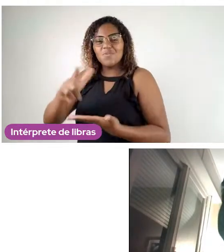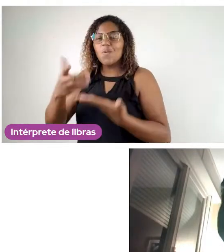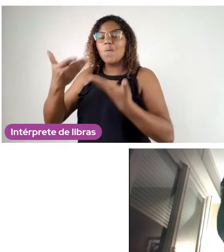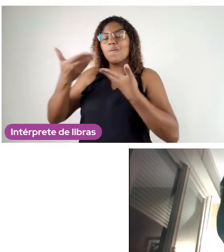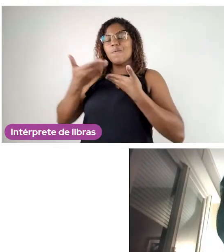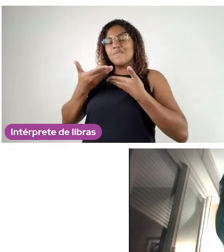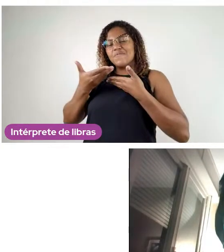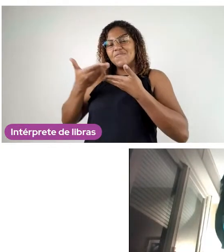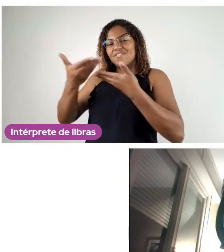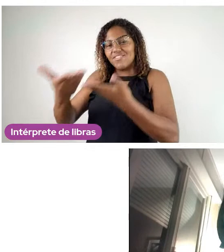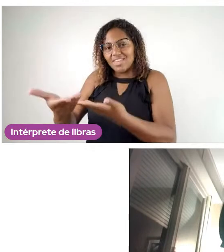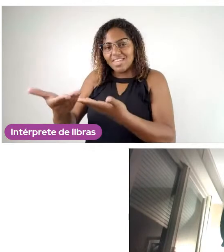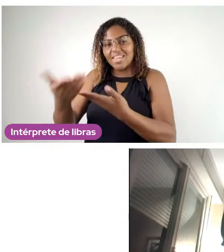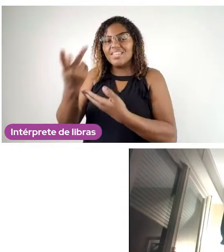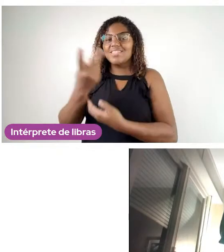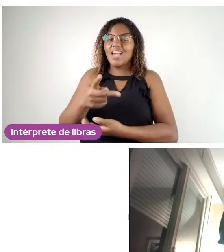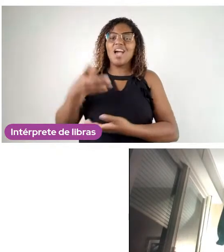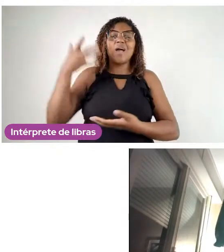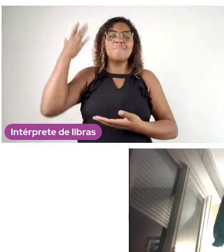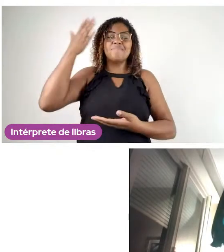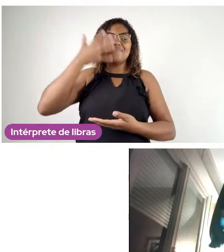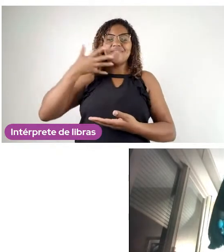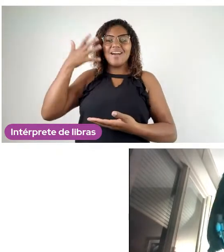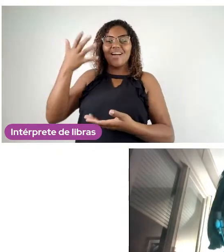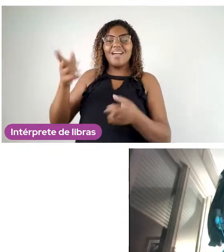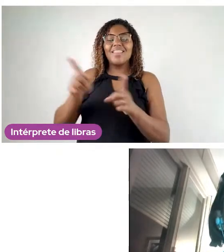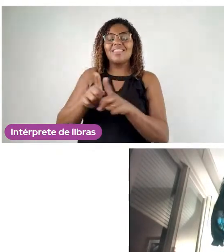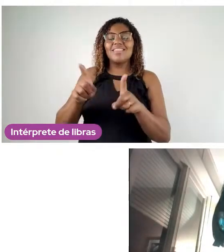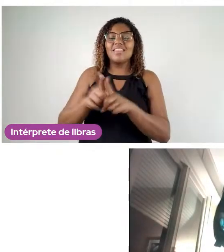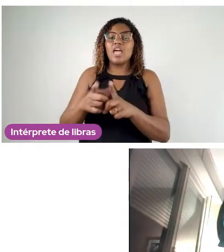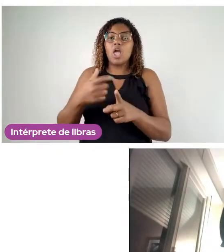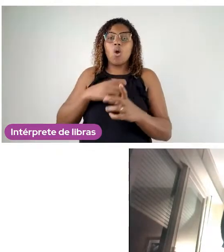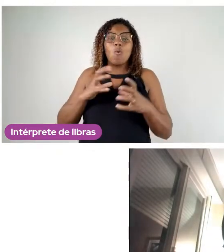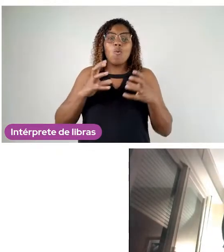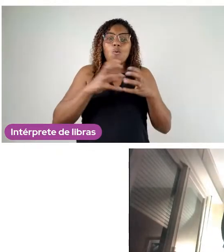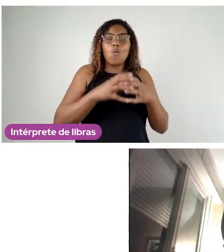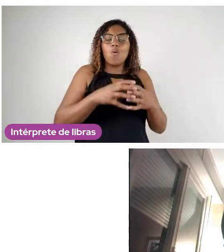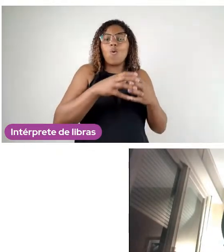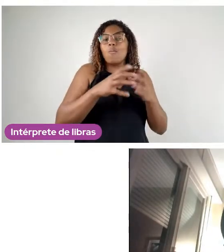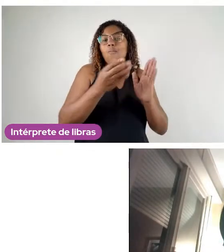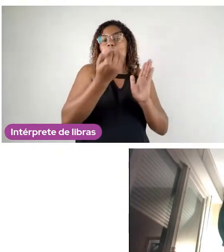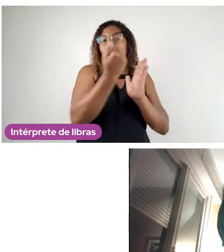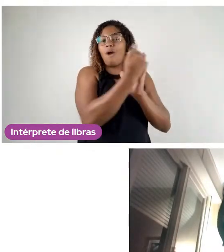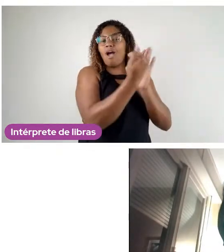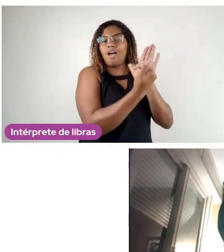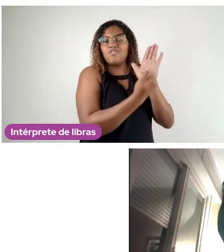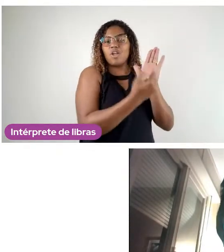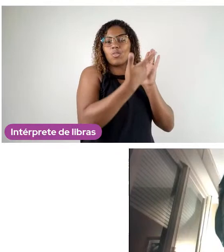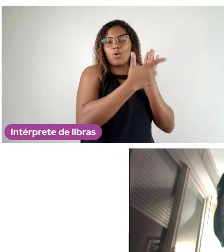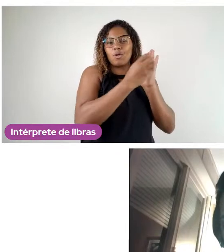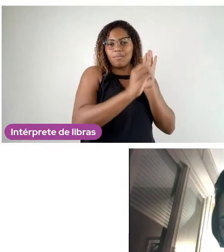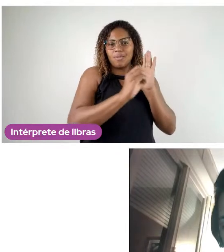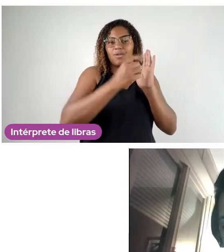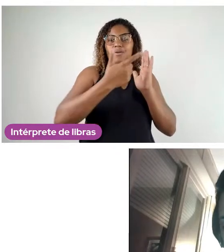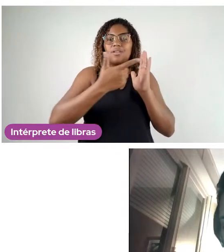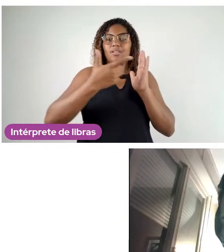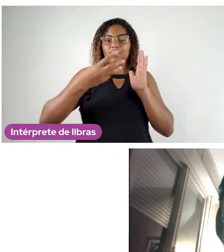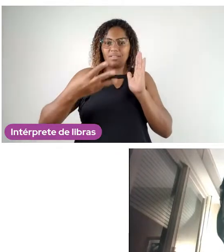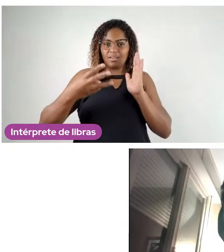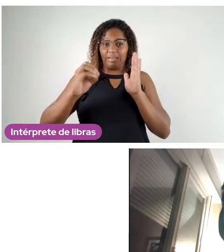para participar. Eu faço parte também do grupo da Agenda 2030 na UERJ, UERJ na Agenda 2030, e eu falo sempre com